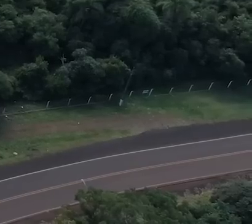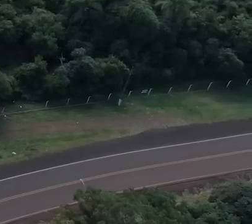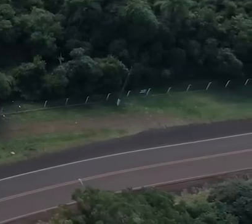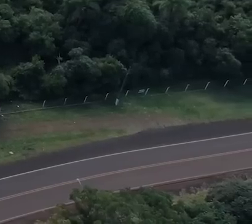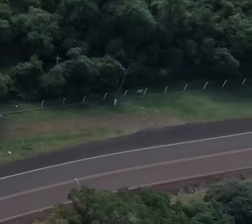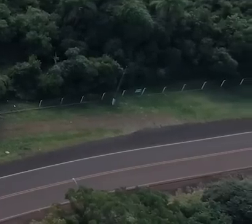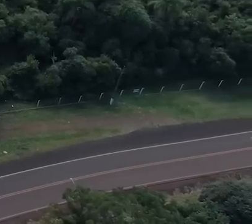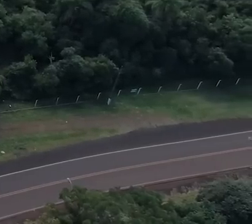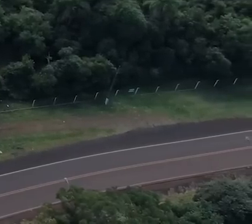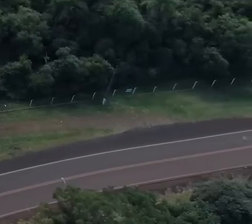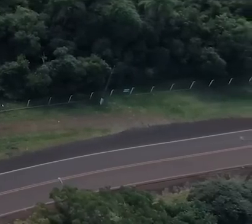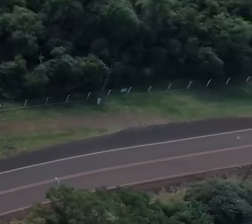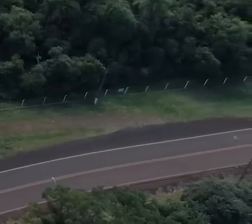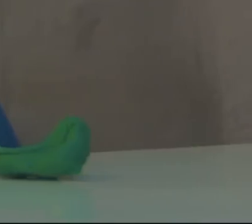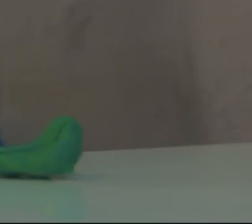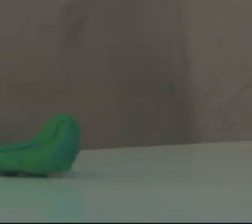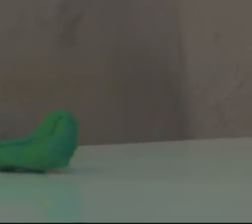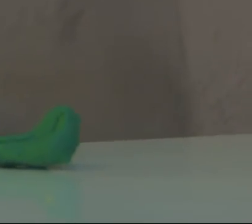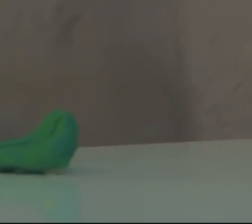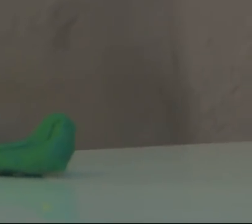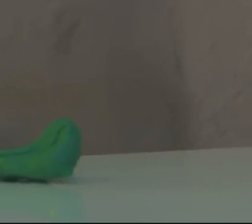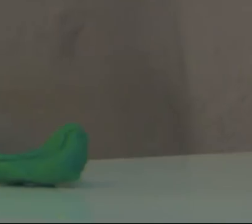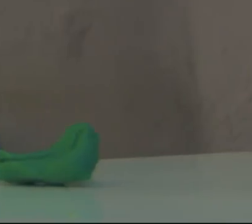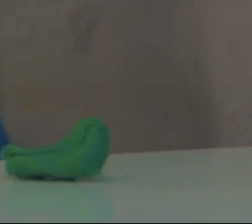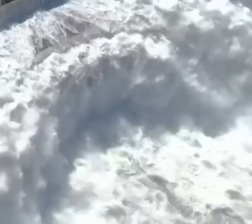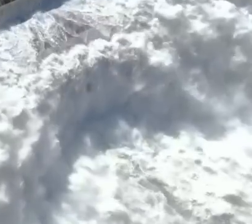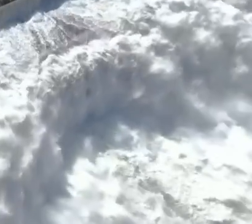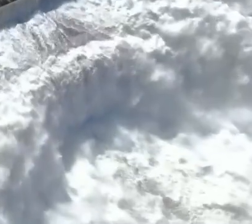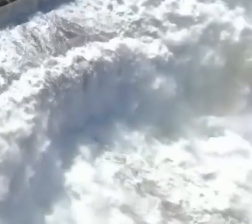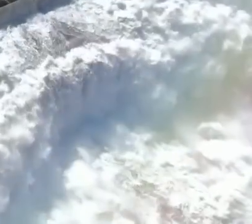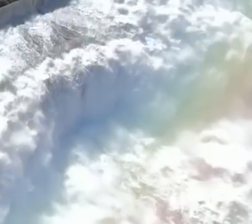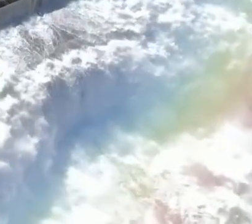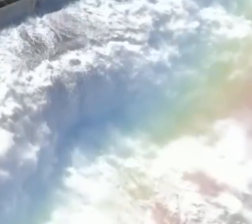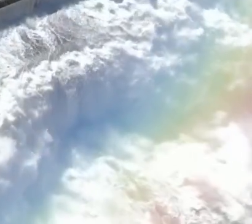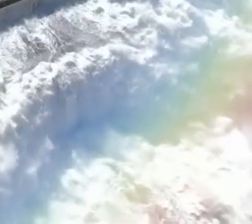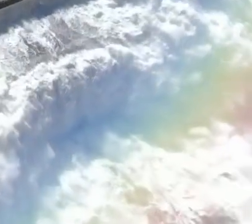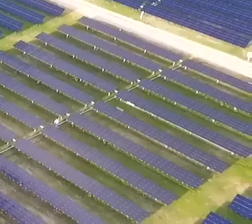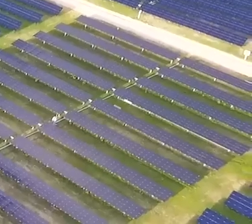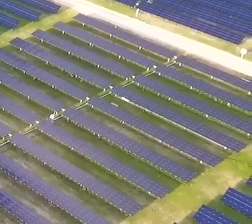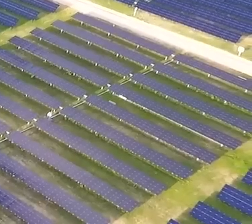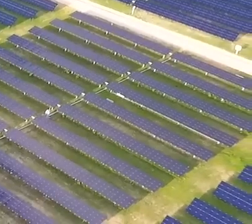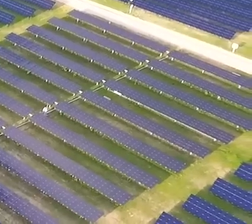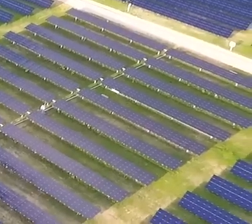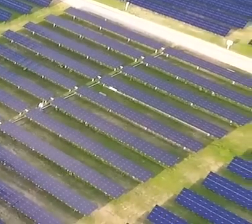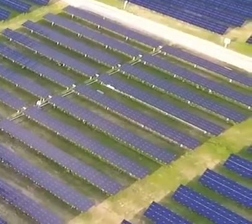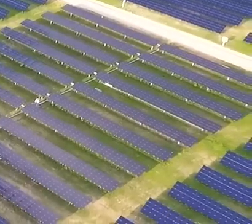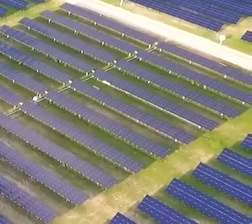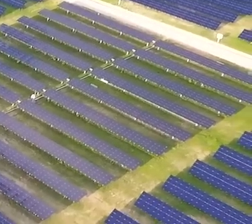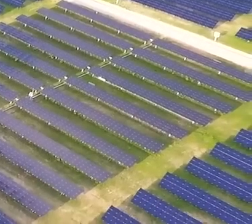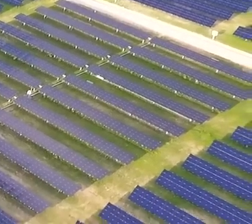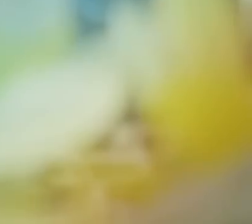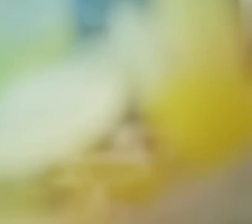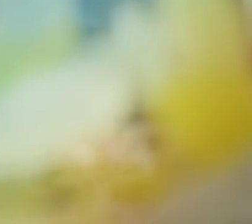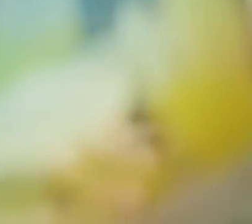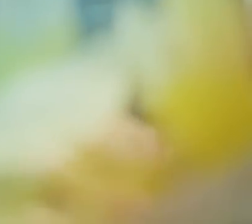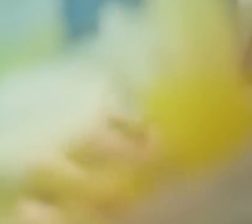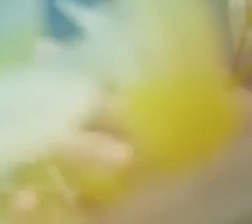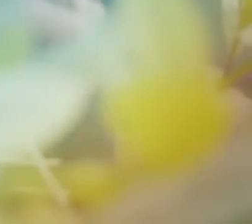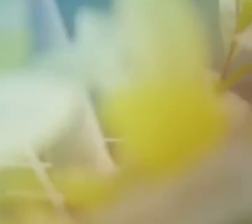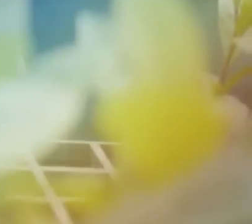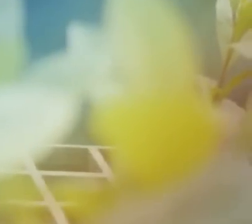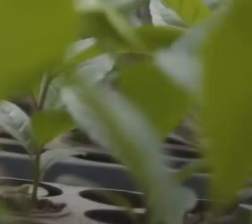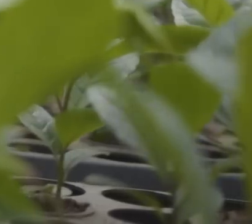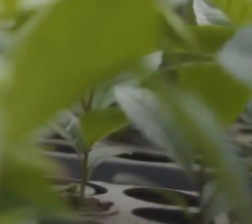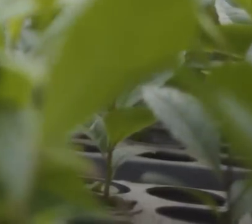cuidar do Planeta das pessoas é assim que a gente usa a nossa energia Afinal